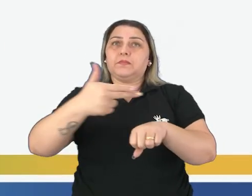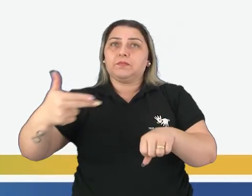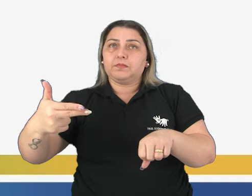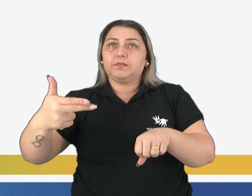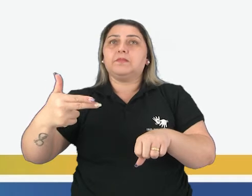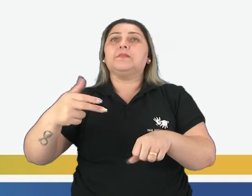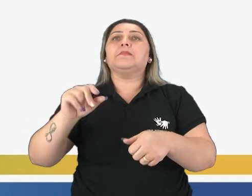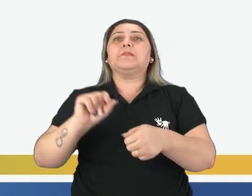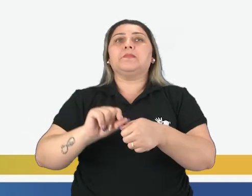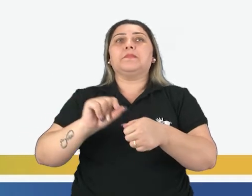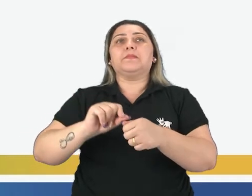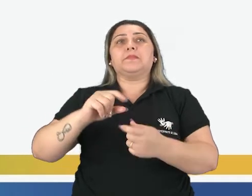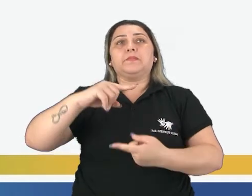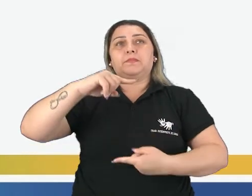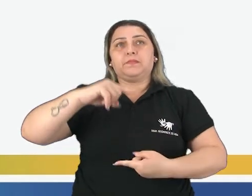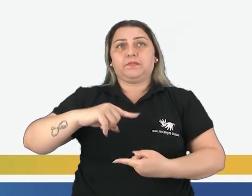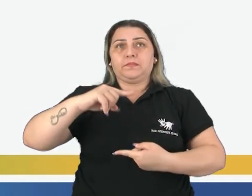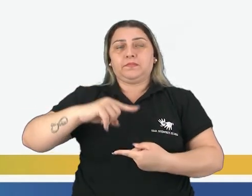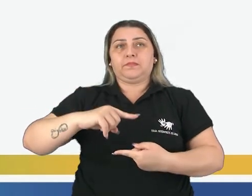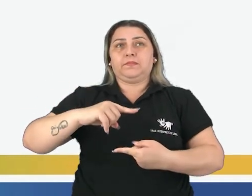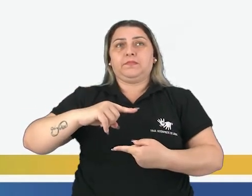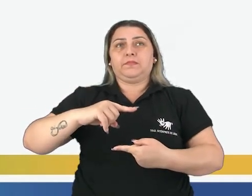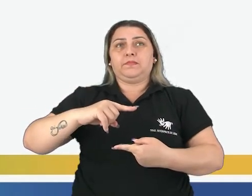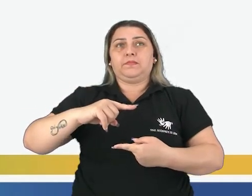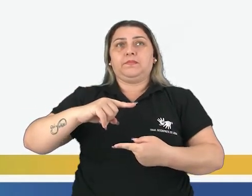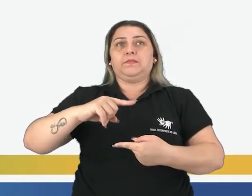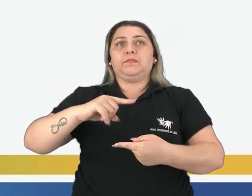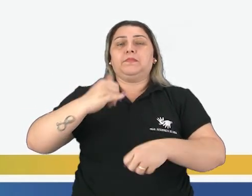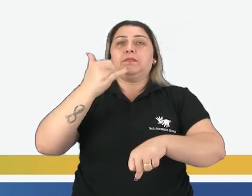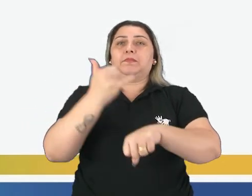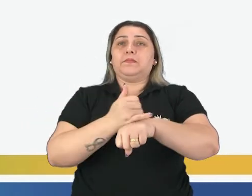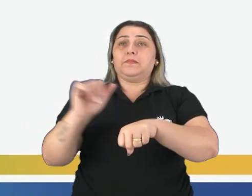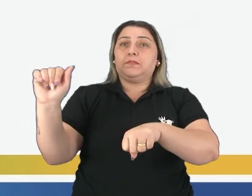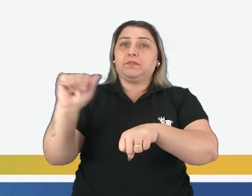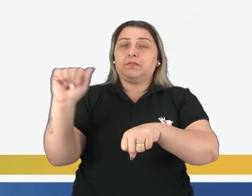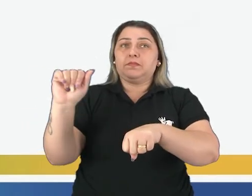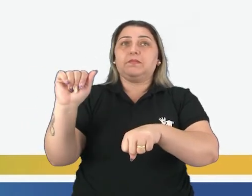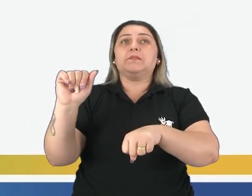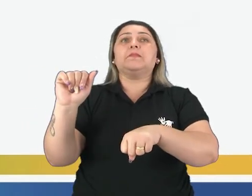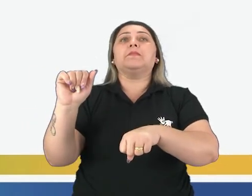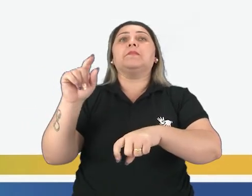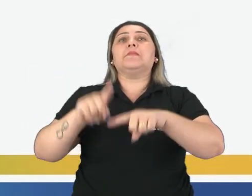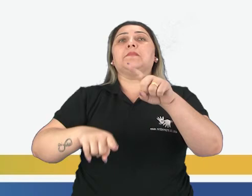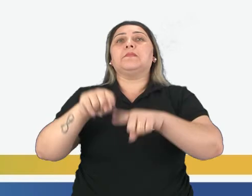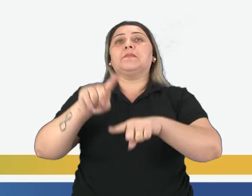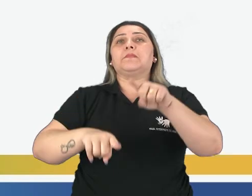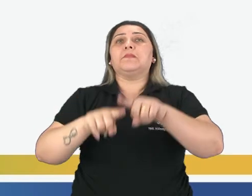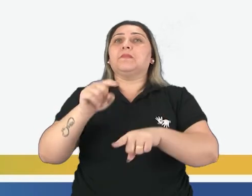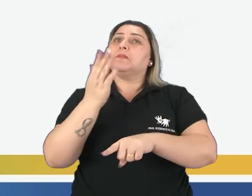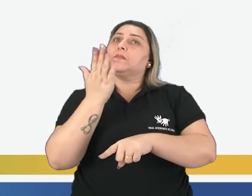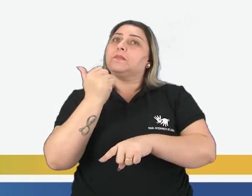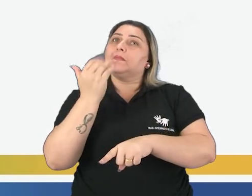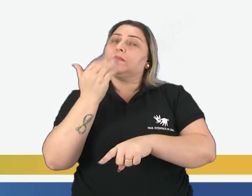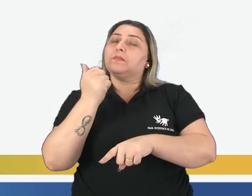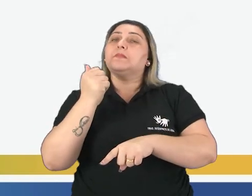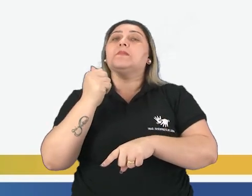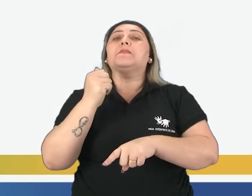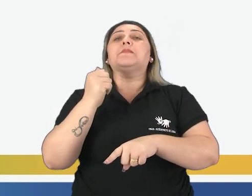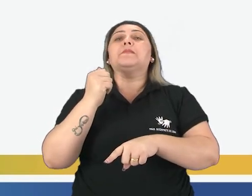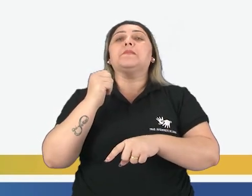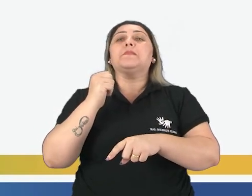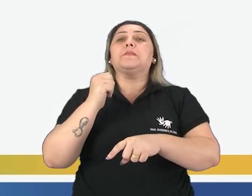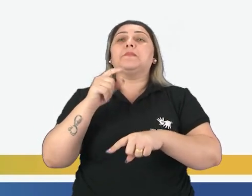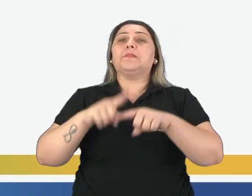Nesse processo são reciclados, por exemplo, latas de alumínio e de produtos alimentícios. O material